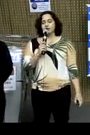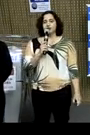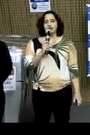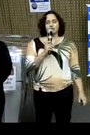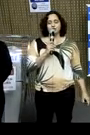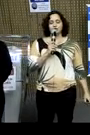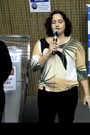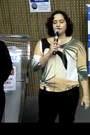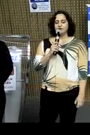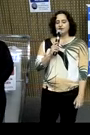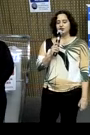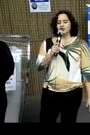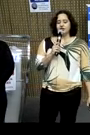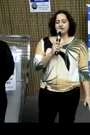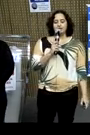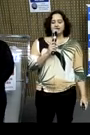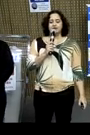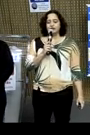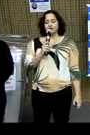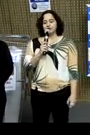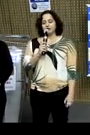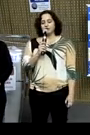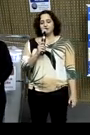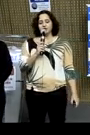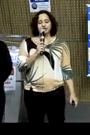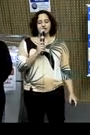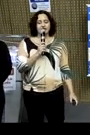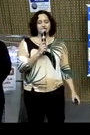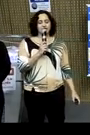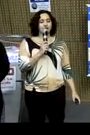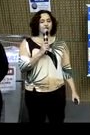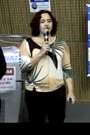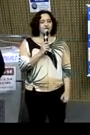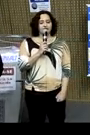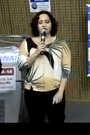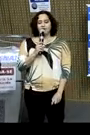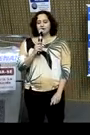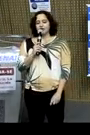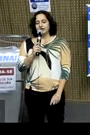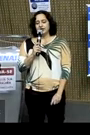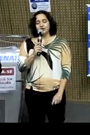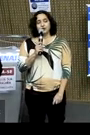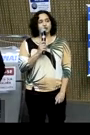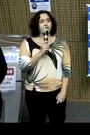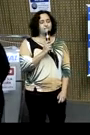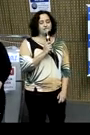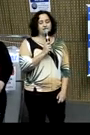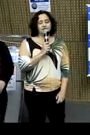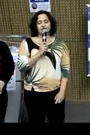período do ano de 2020, na manhã nós tivemos 2.769, no período da tarde